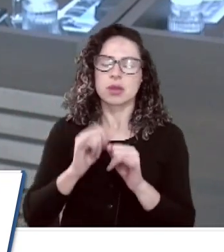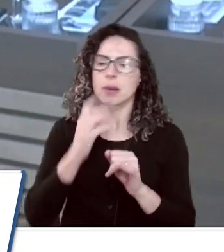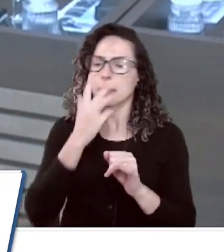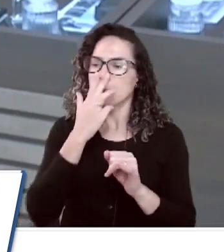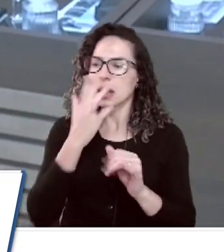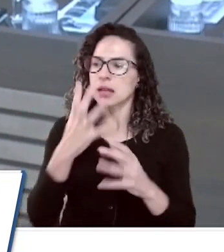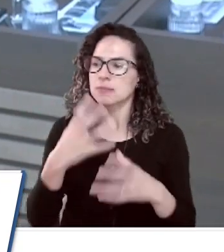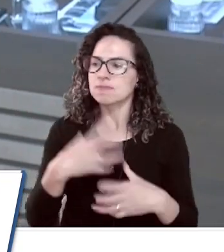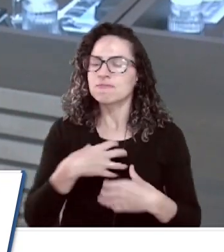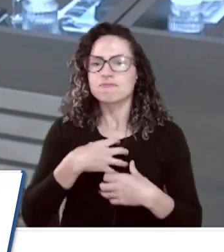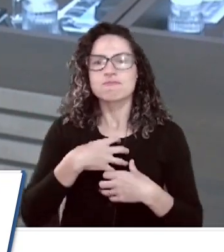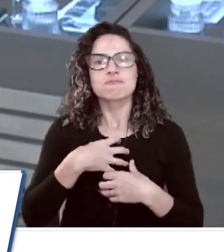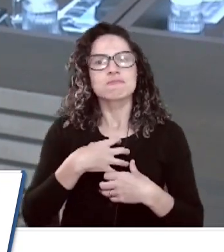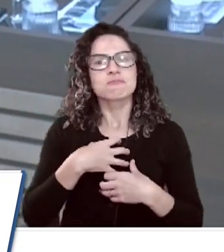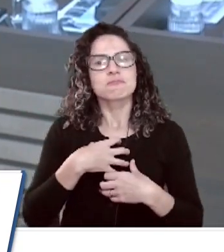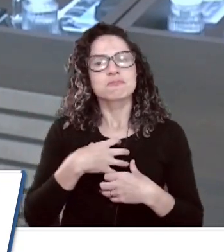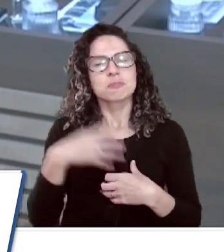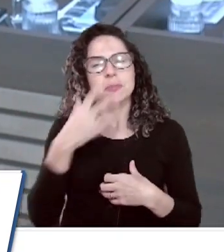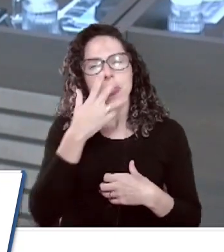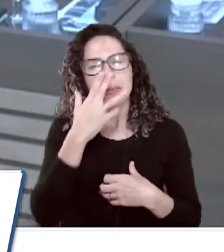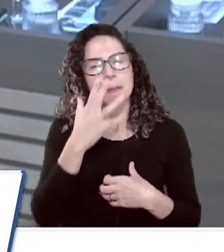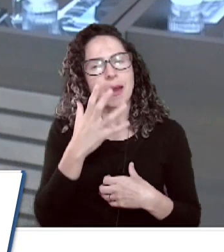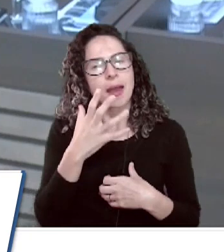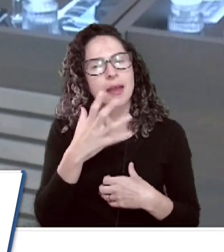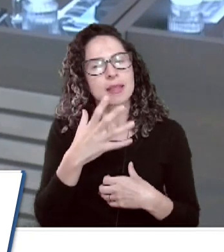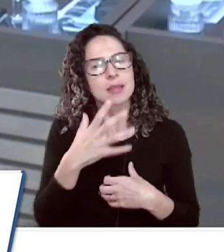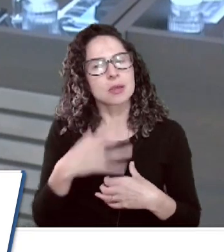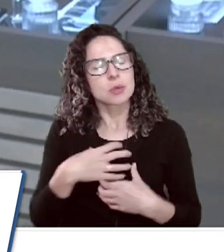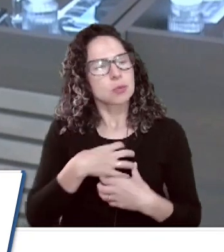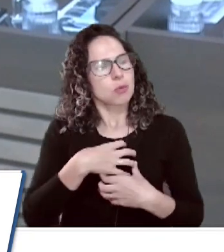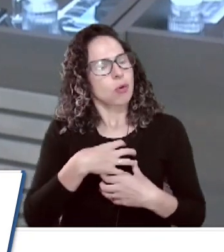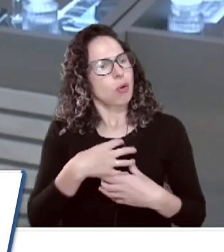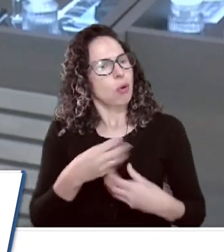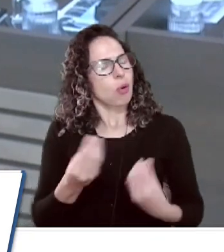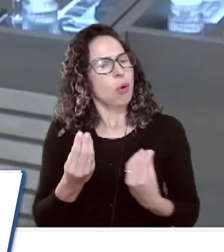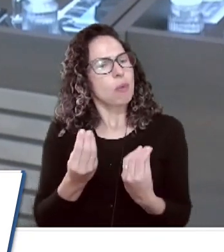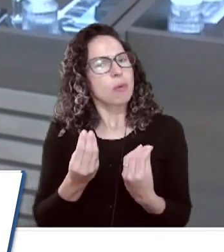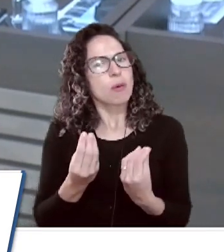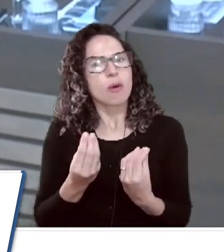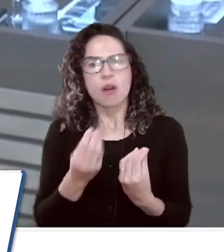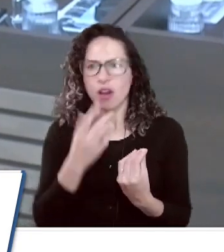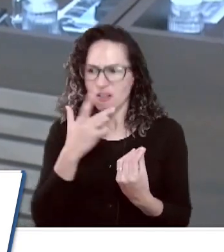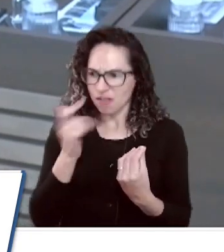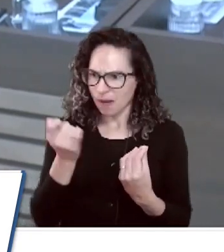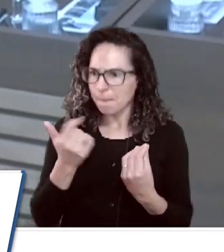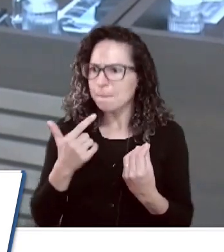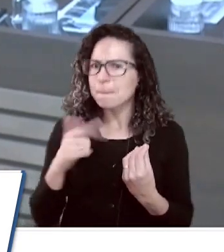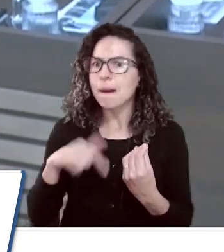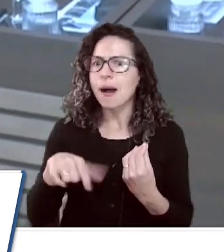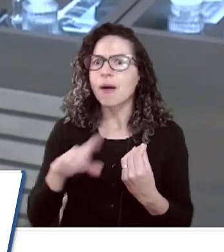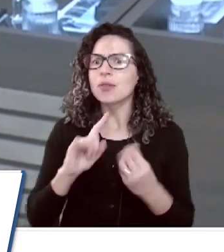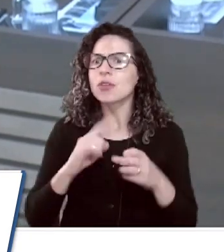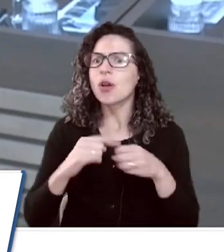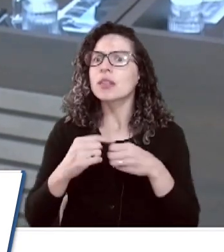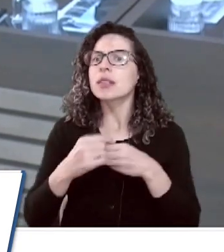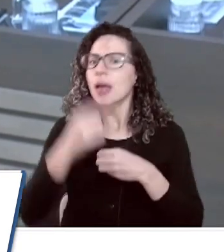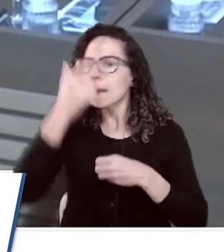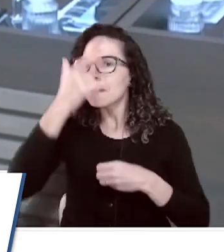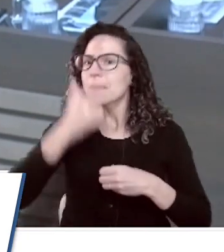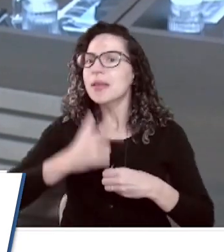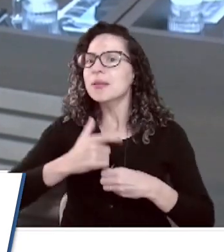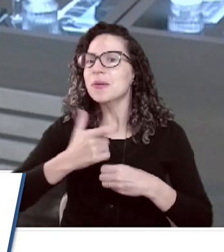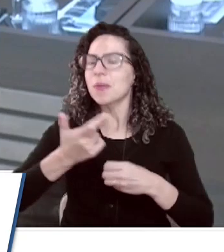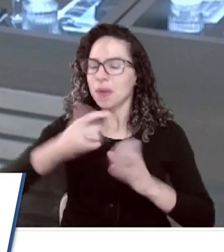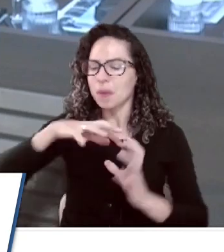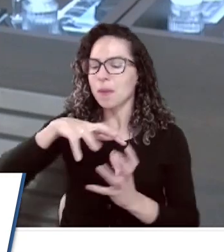fosse assim, ou na ferida, ou então foi lá e falou, olha, tá falando mal, agora está falando mal da nossa pessoa, mal da nossa terra, mal da